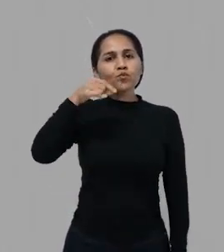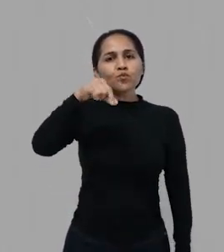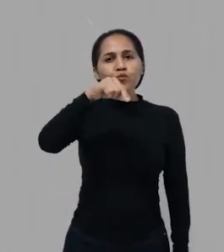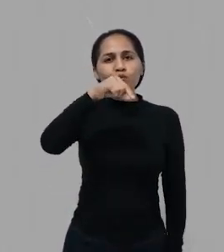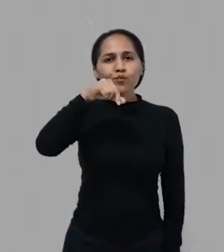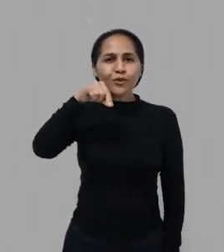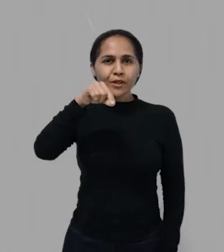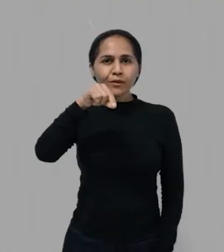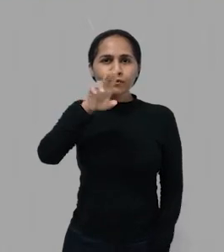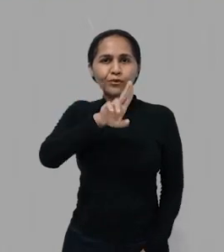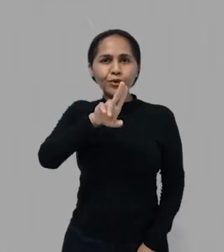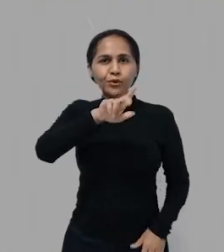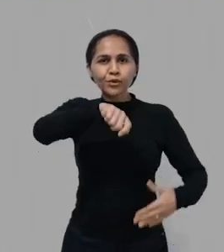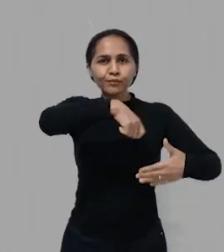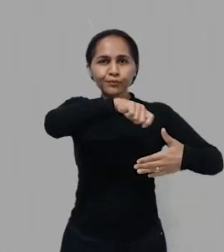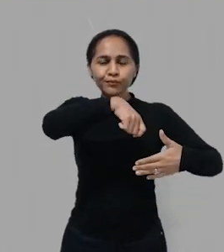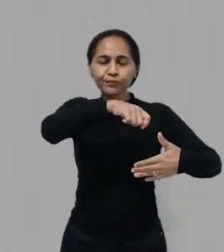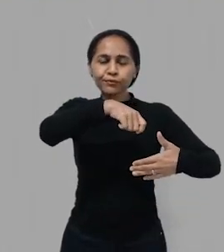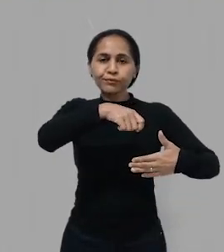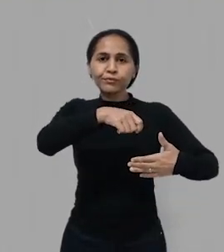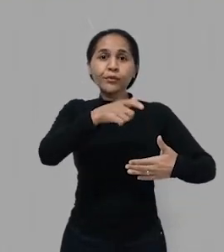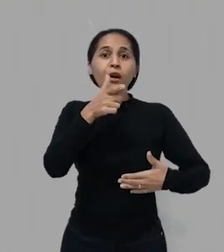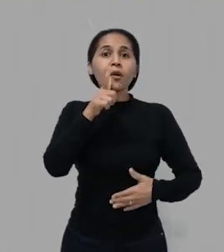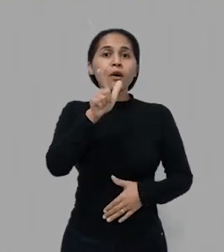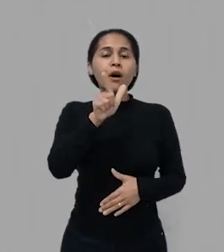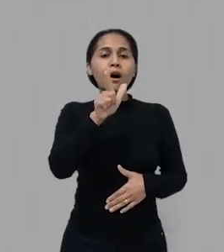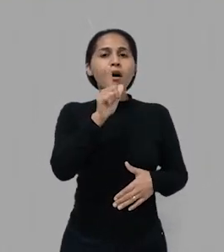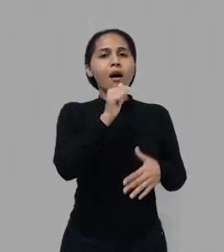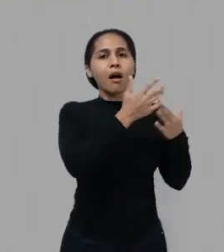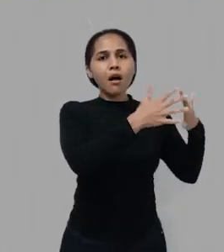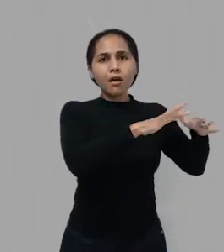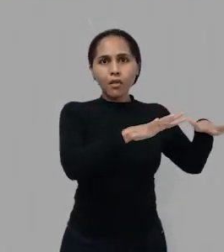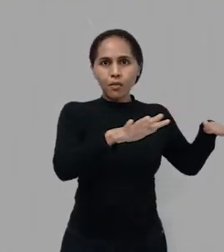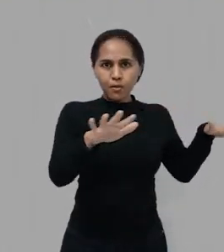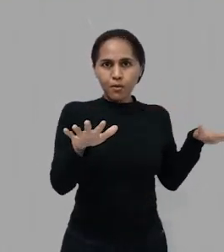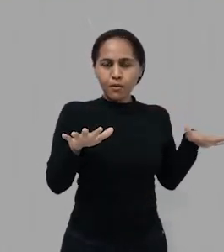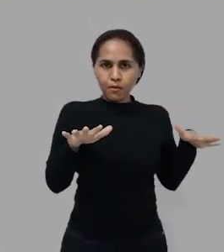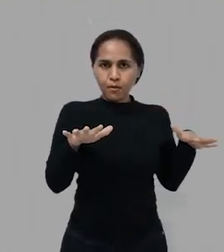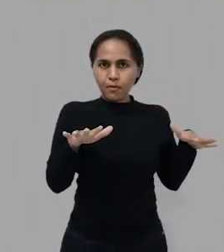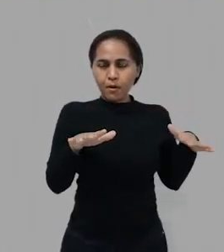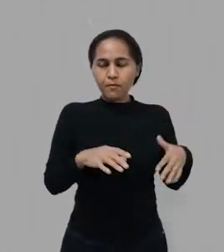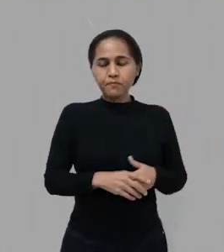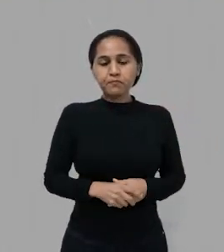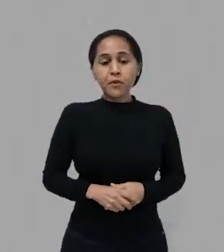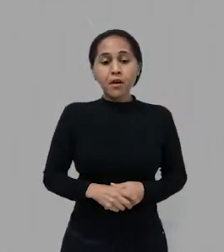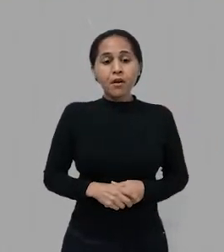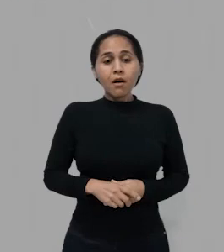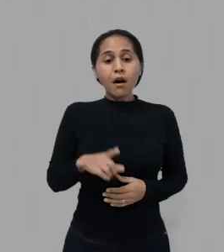uma substância inorgânica. Certo? Mas o Wöhler, ele